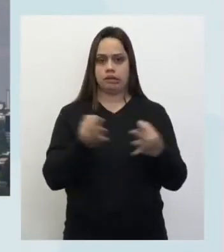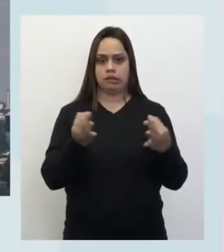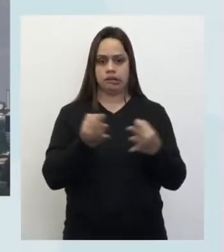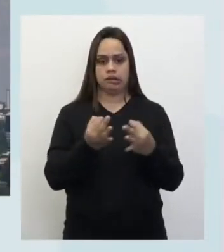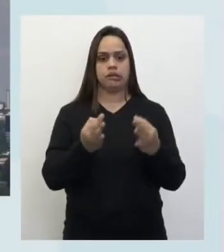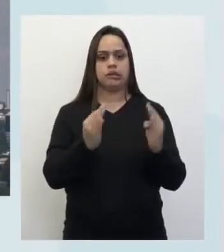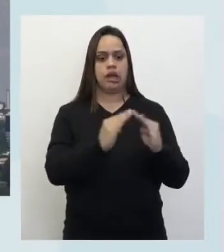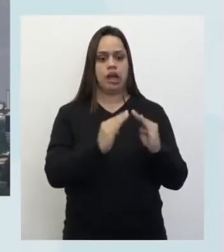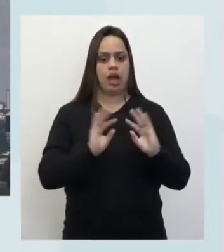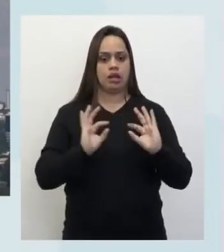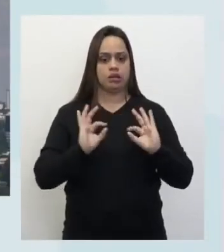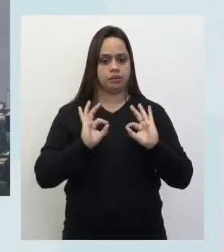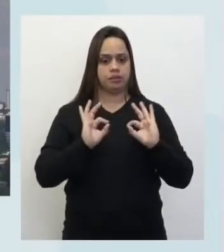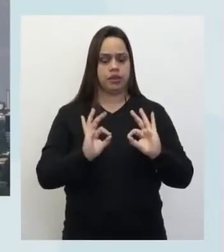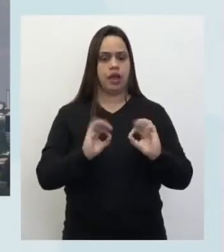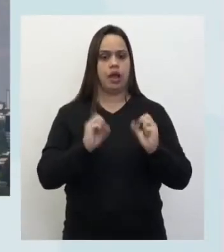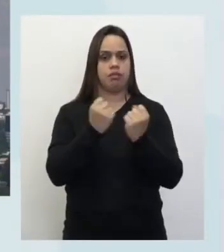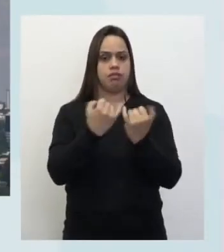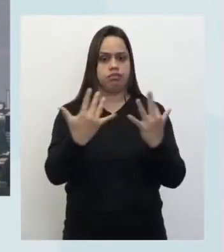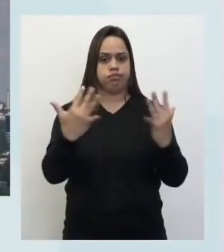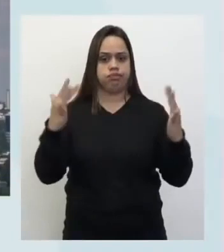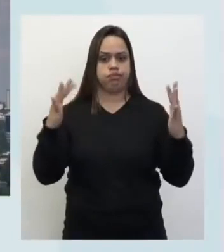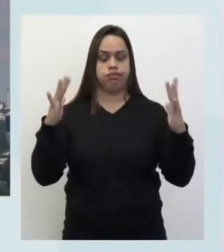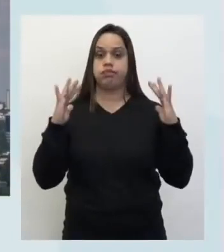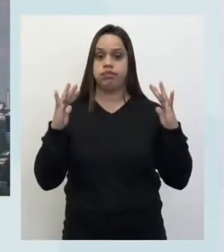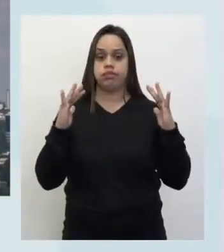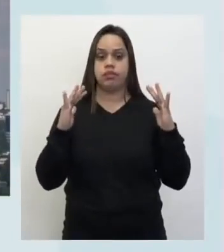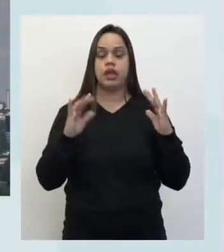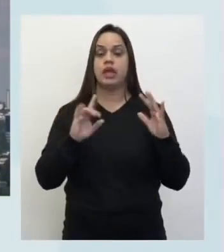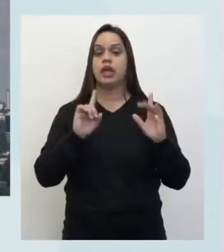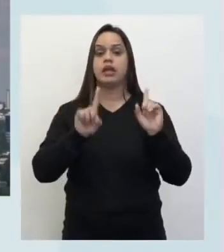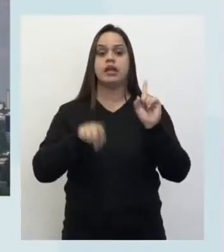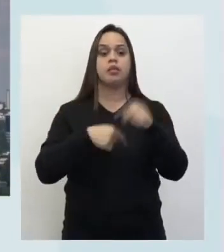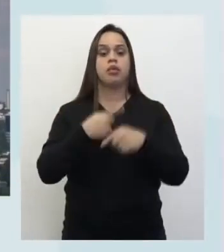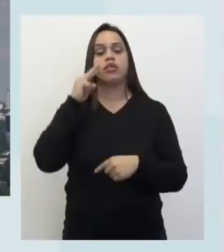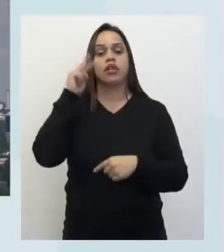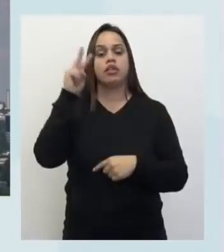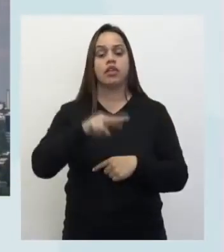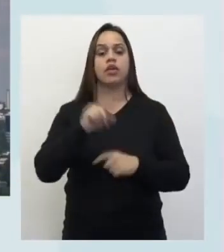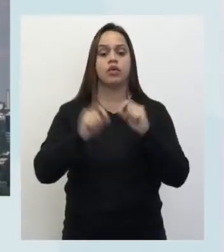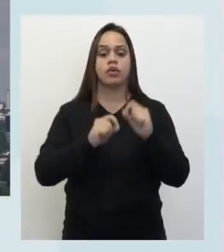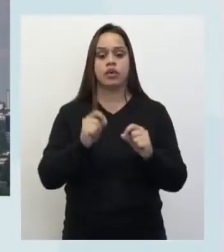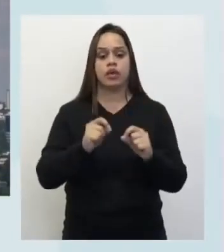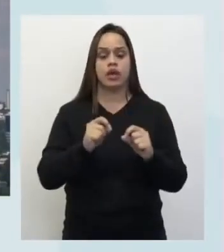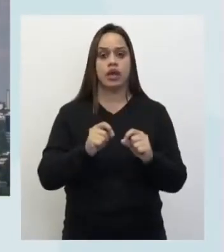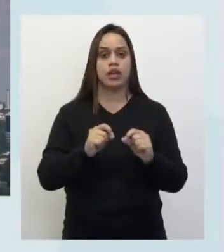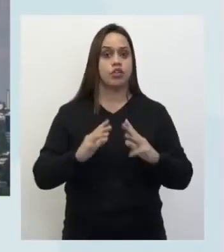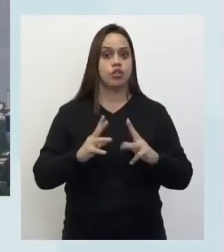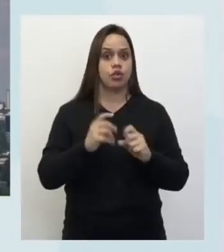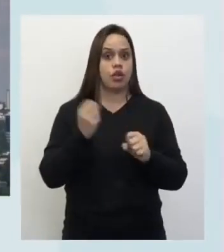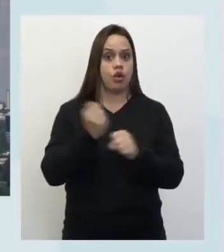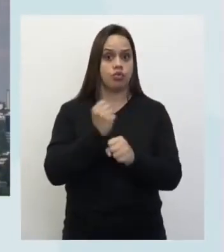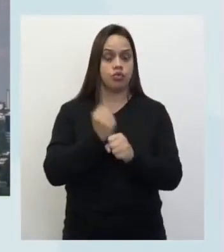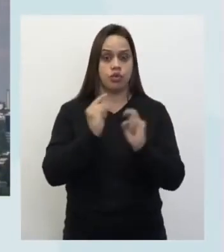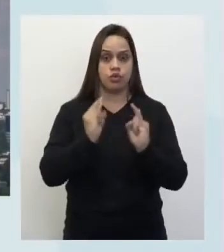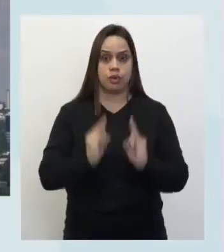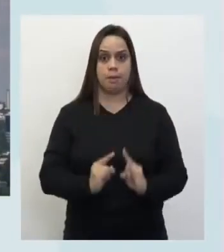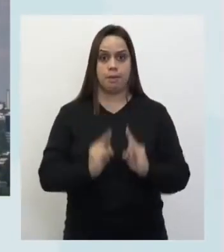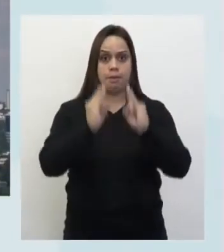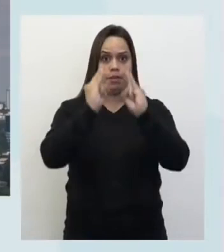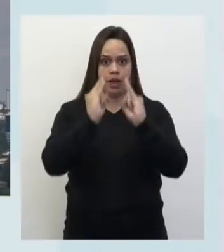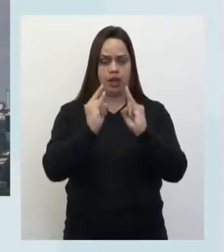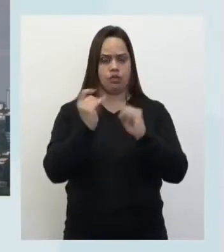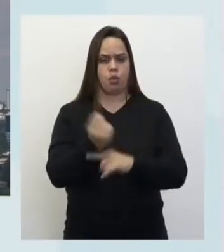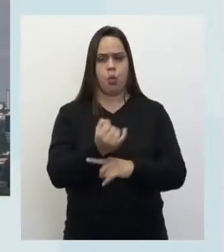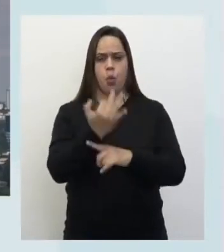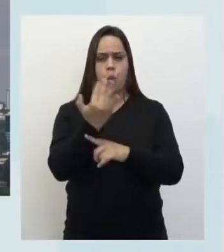de moradia, arborização, e num segundo plano, a questão da verticalização, né, a quantidade